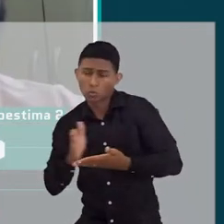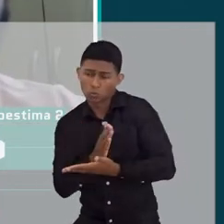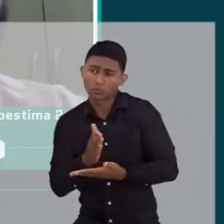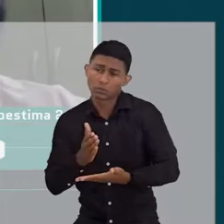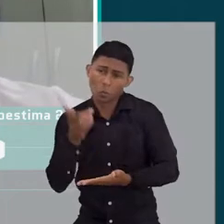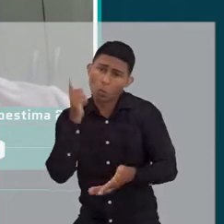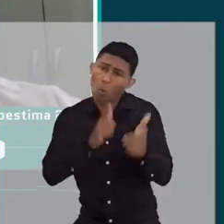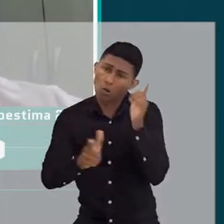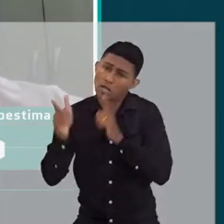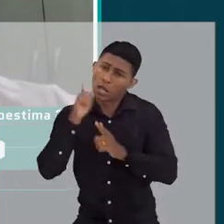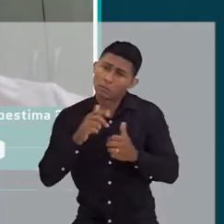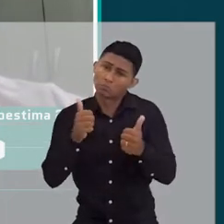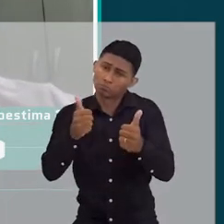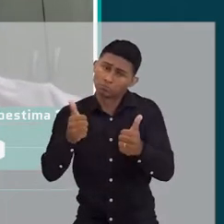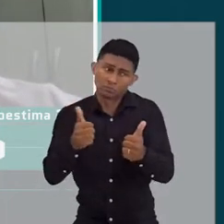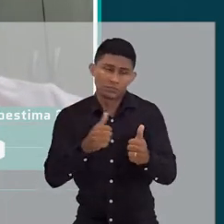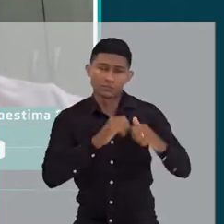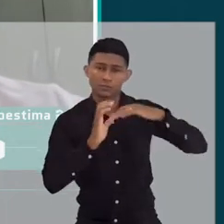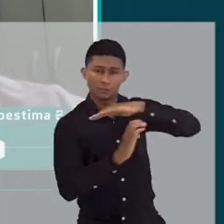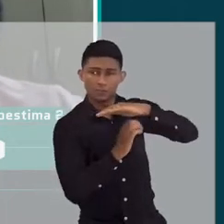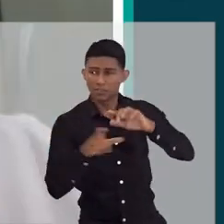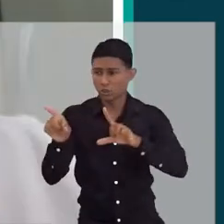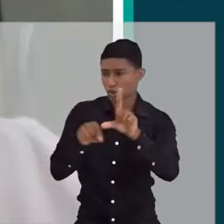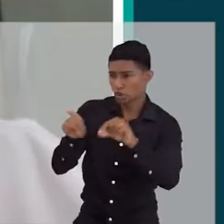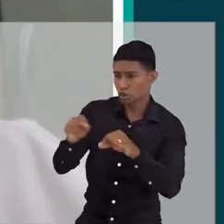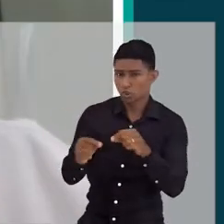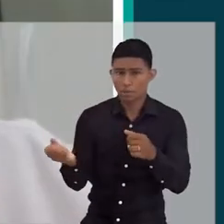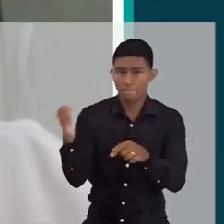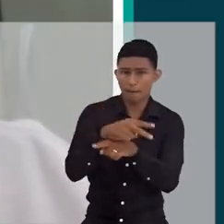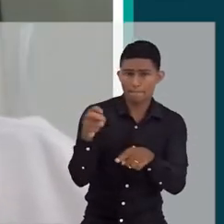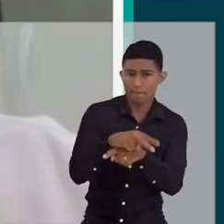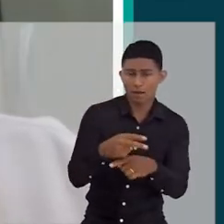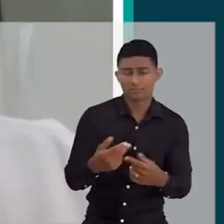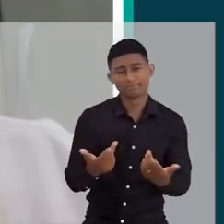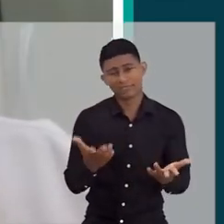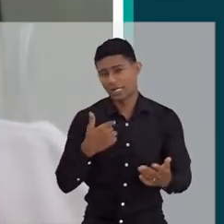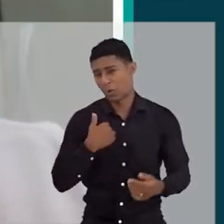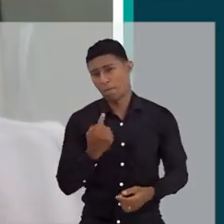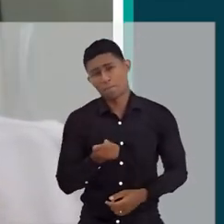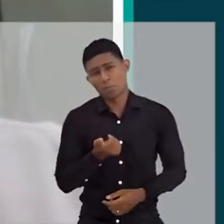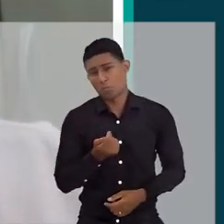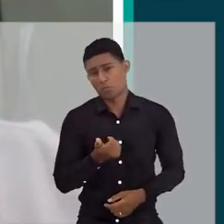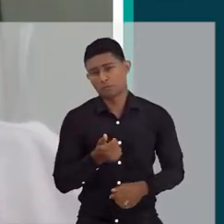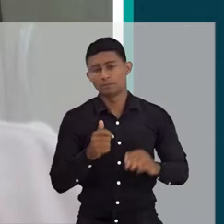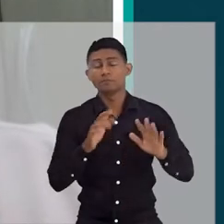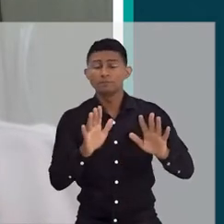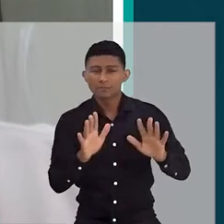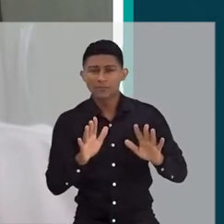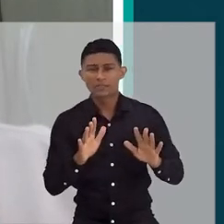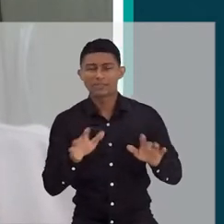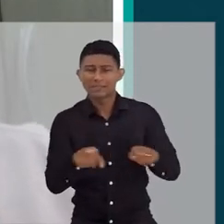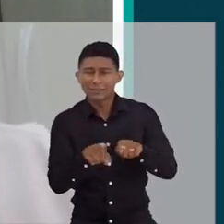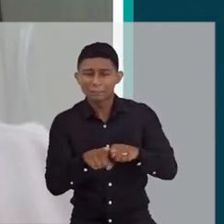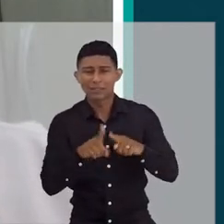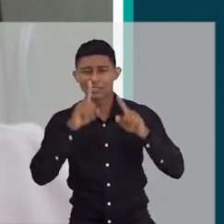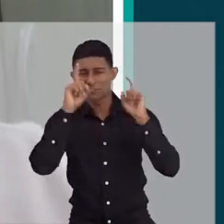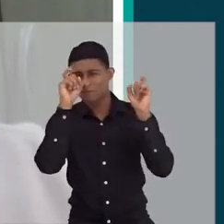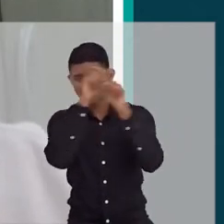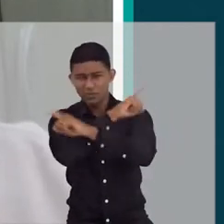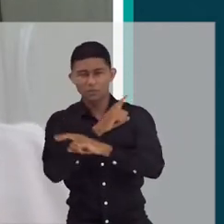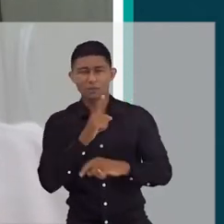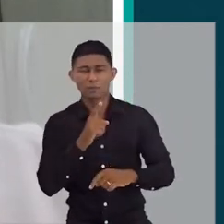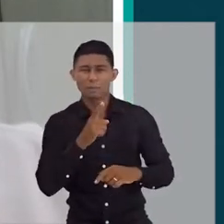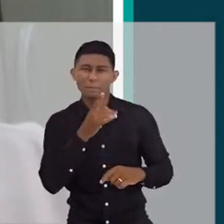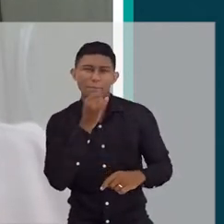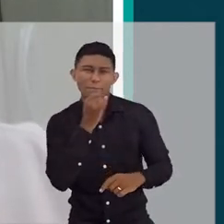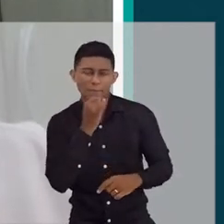tem experiências, né, muito boas de fazer. E a gente, só para finalizar, a gente não sabe, pelo menos eu converso com outras pessoas, a gente tem muita dificuldade de cobrar,